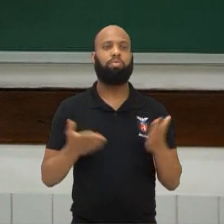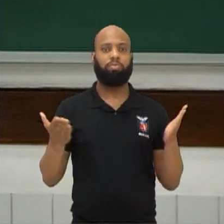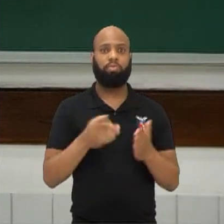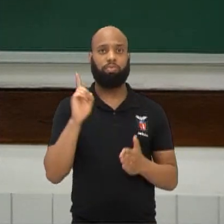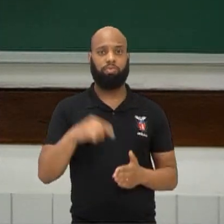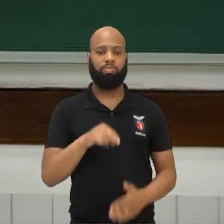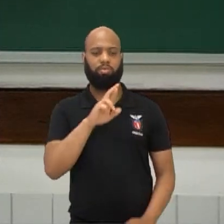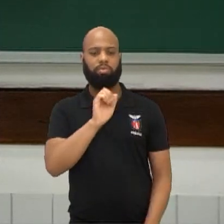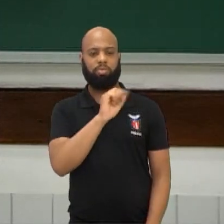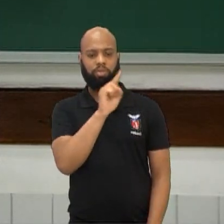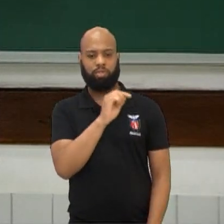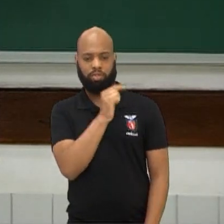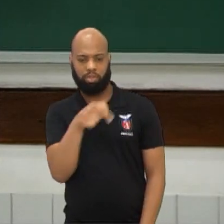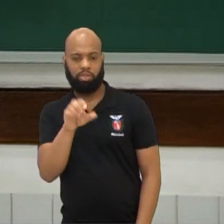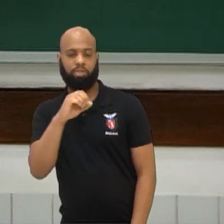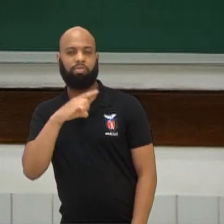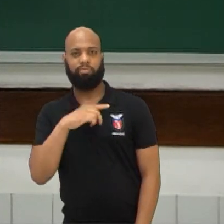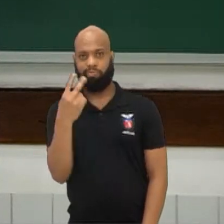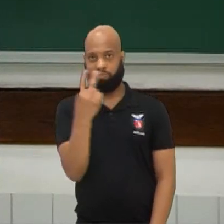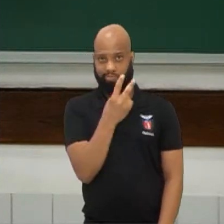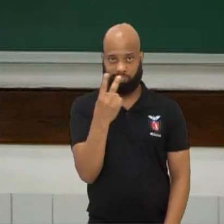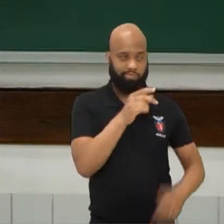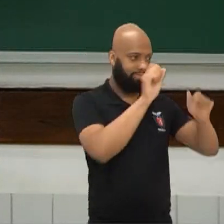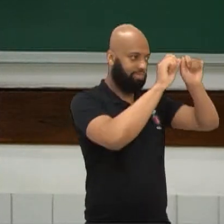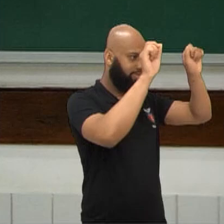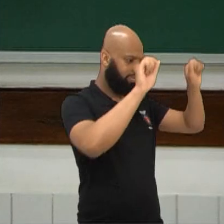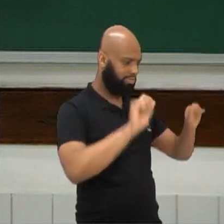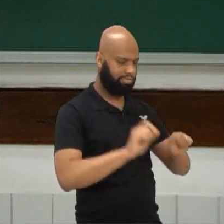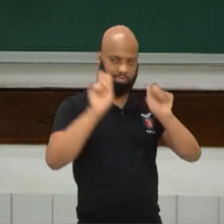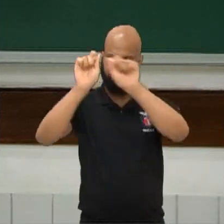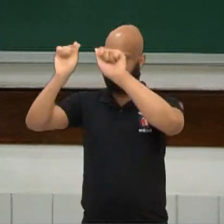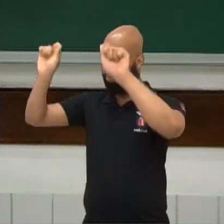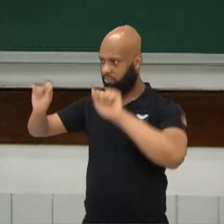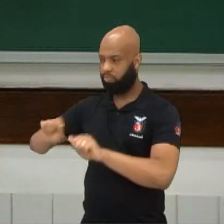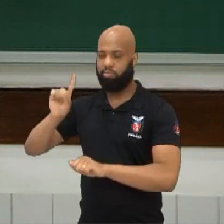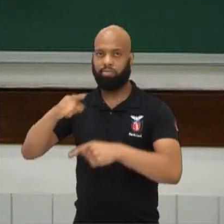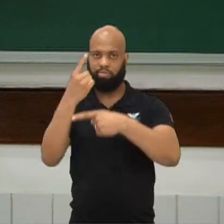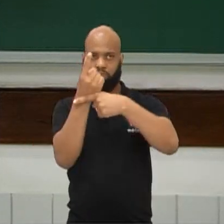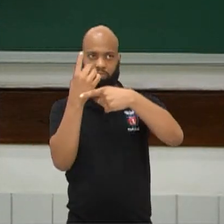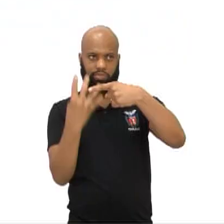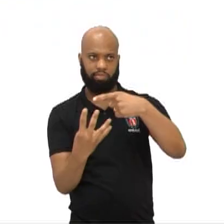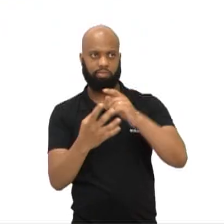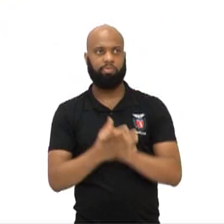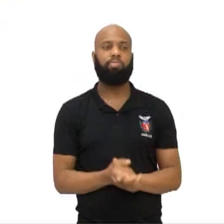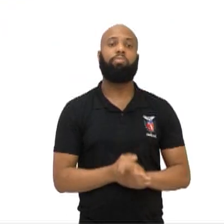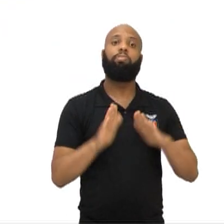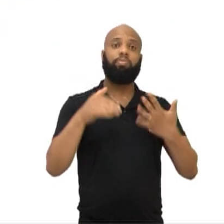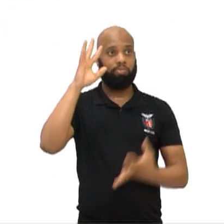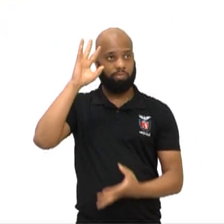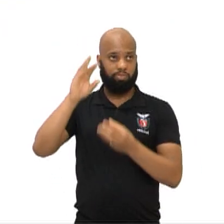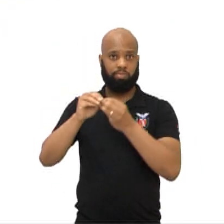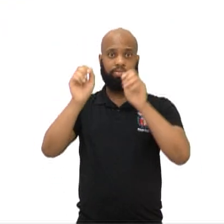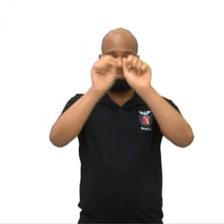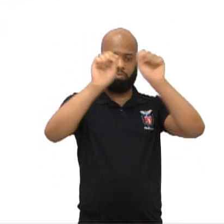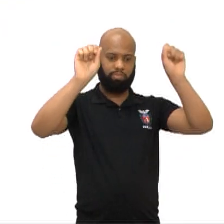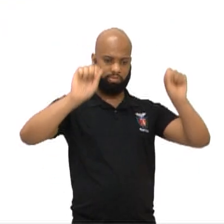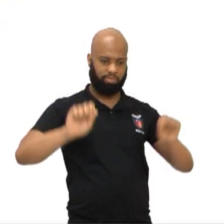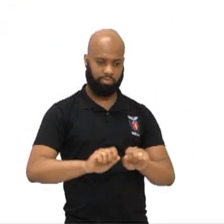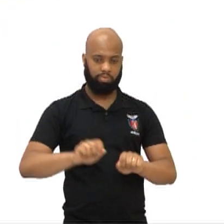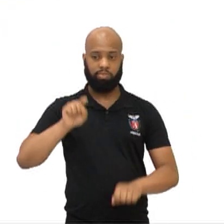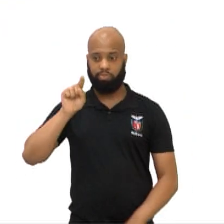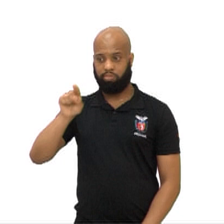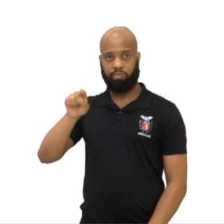a razão entre eles é 1/4. Então, podemos concluir que a área do